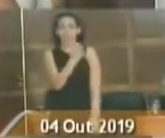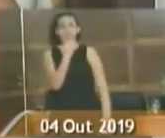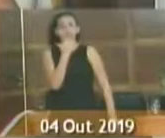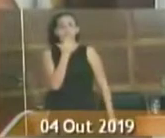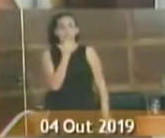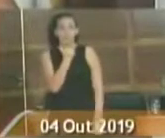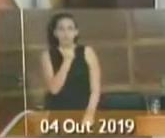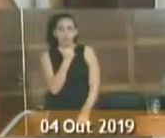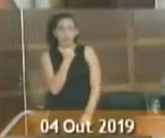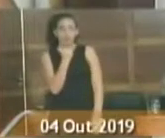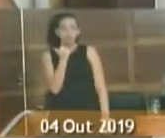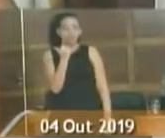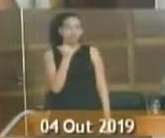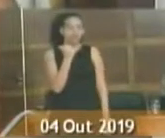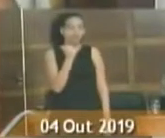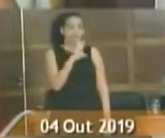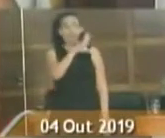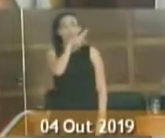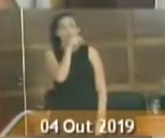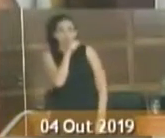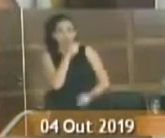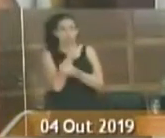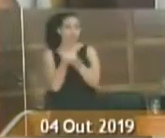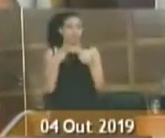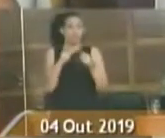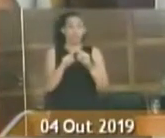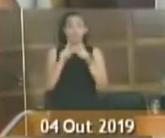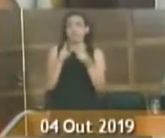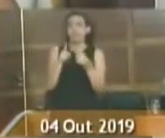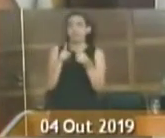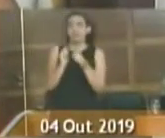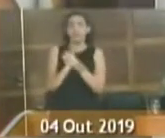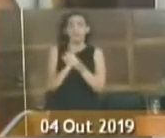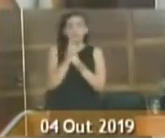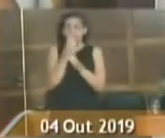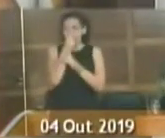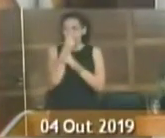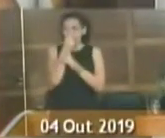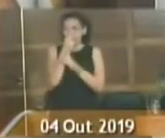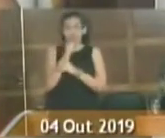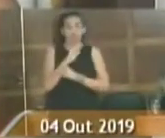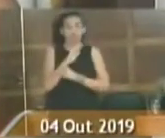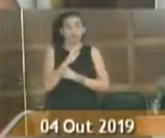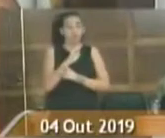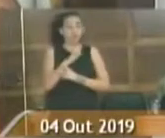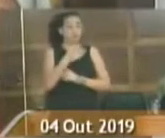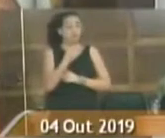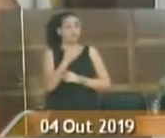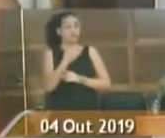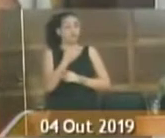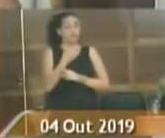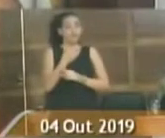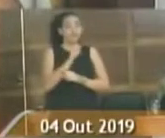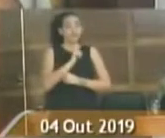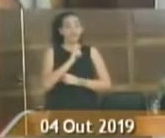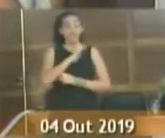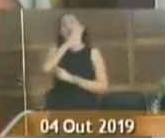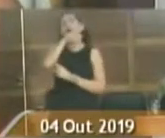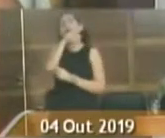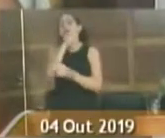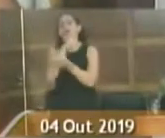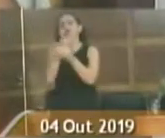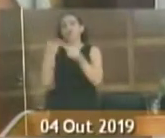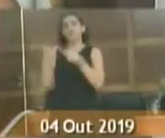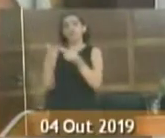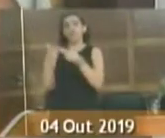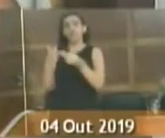posso dizer para vocês é que, quanto à criação dos animais que servem ao consumo humano, eles devem ser criados, mesmo